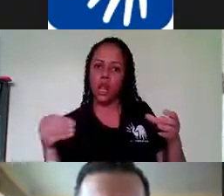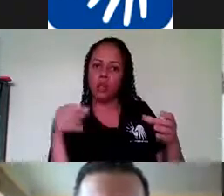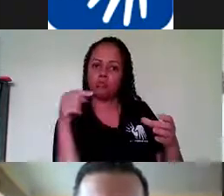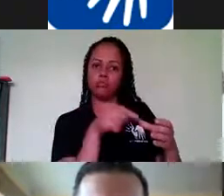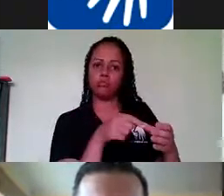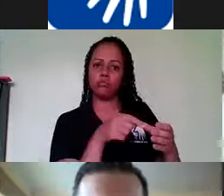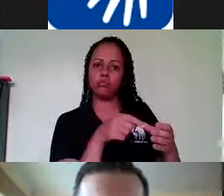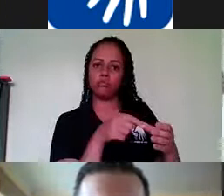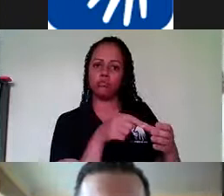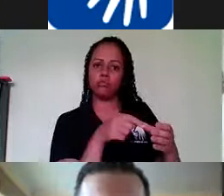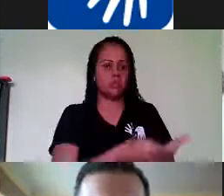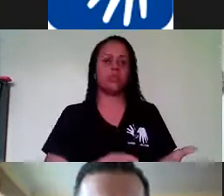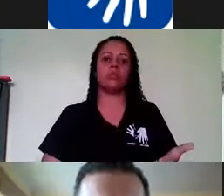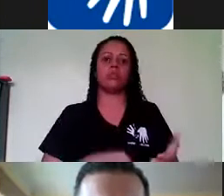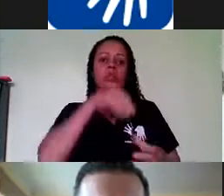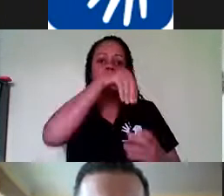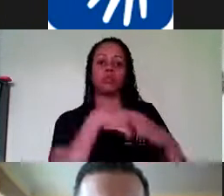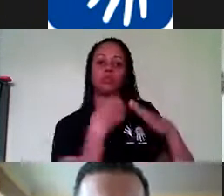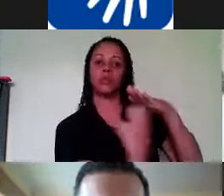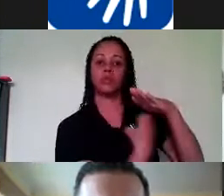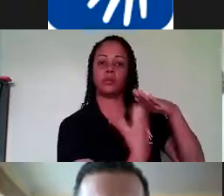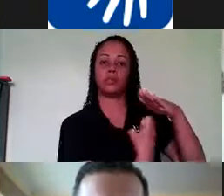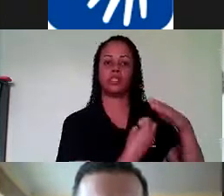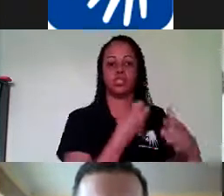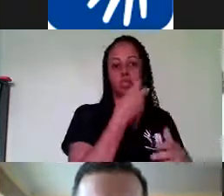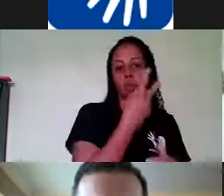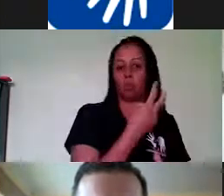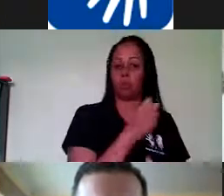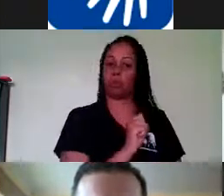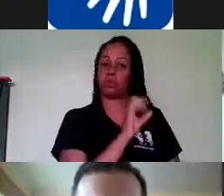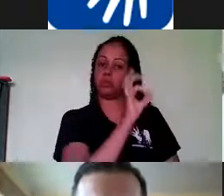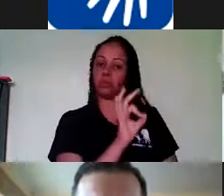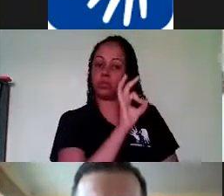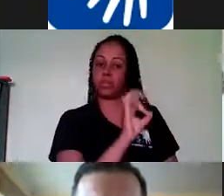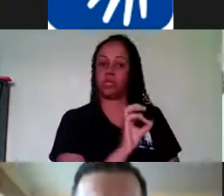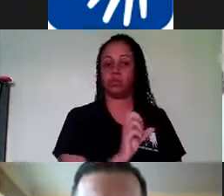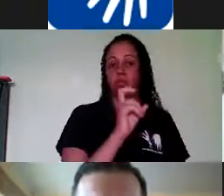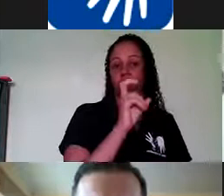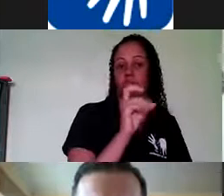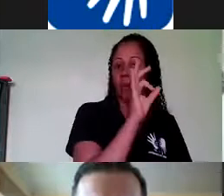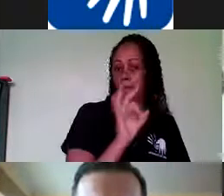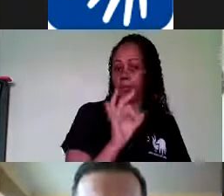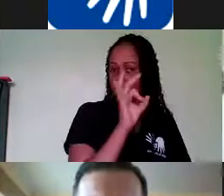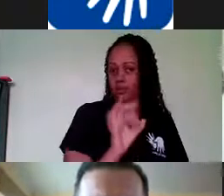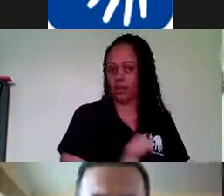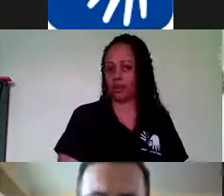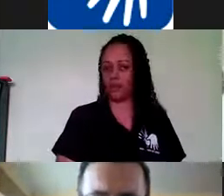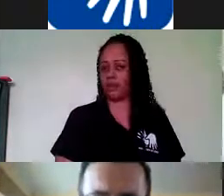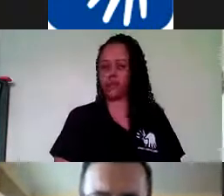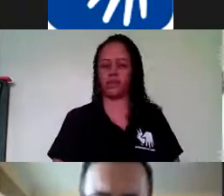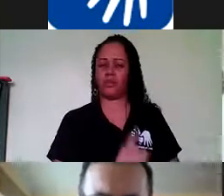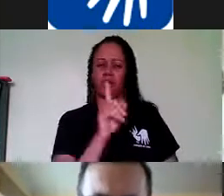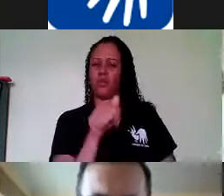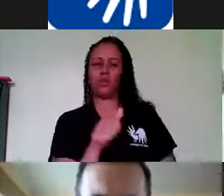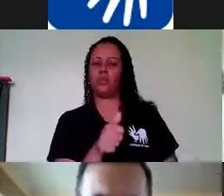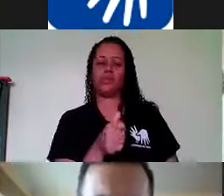2%, 3%, 5% no máximo, não atinge toda a quantidade de pessoas com